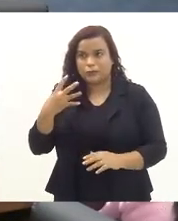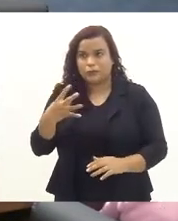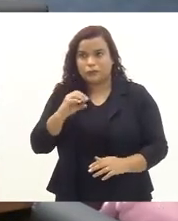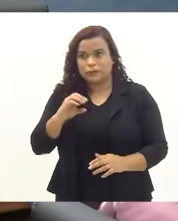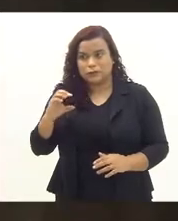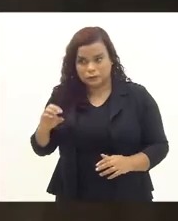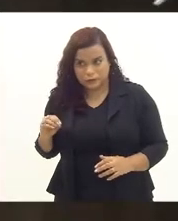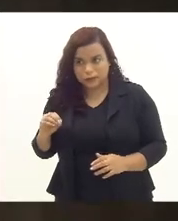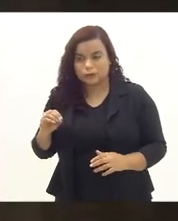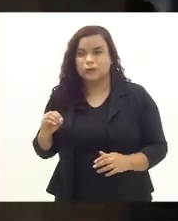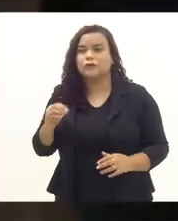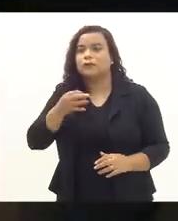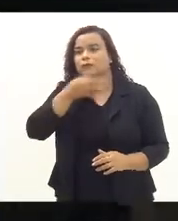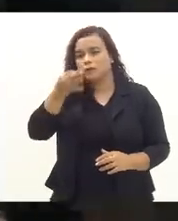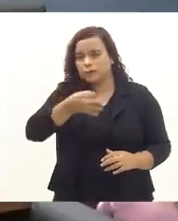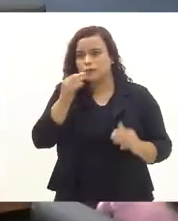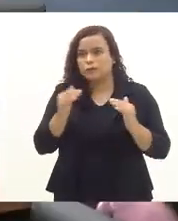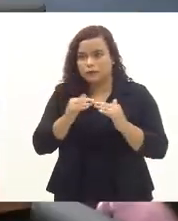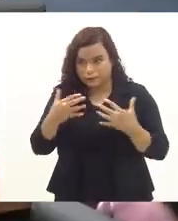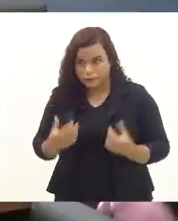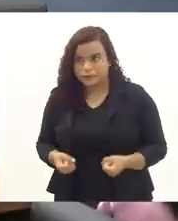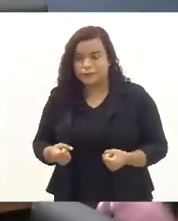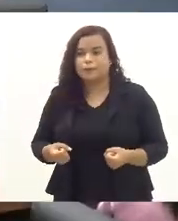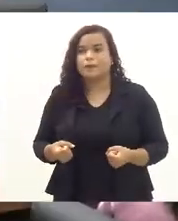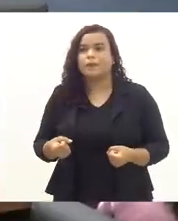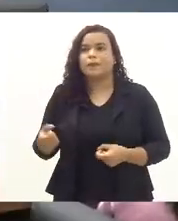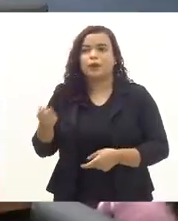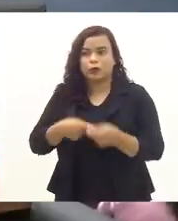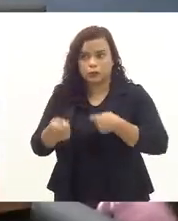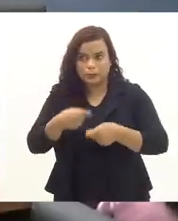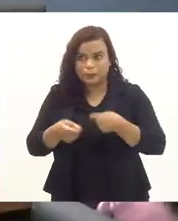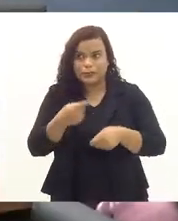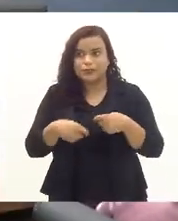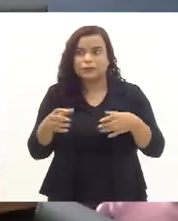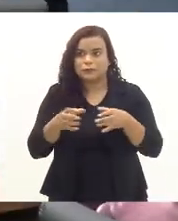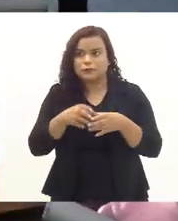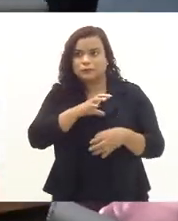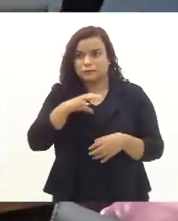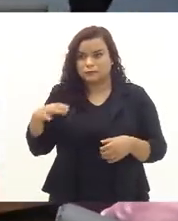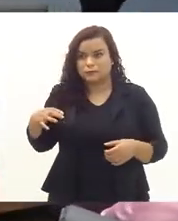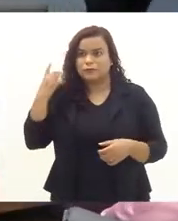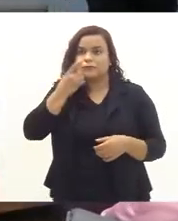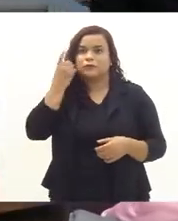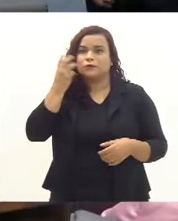esse ser favorável da comissão de Economia Deputado waldeck Carneiro